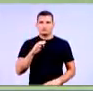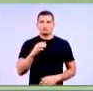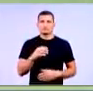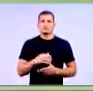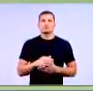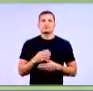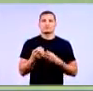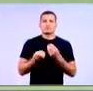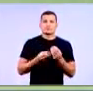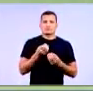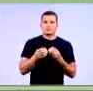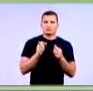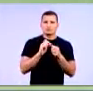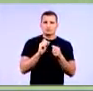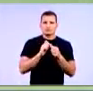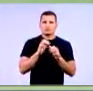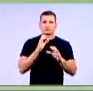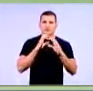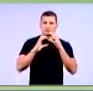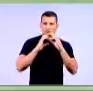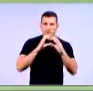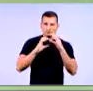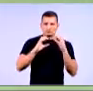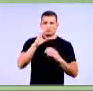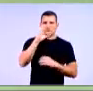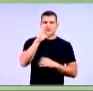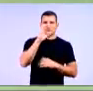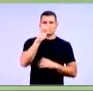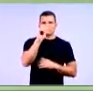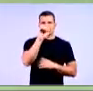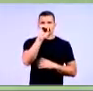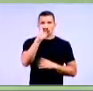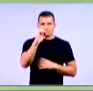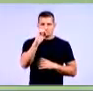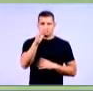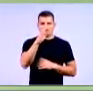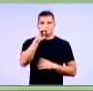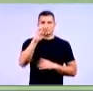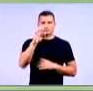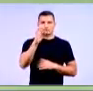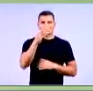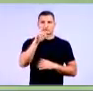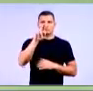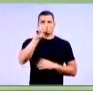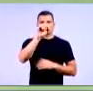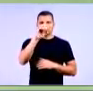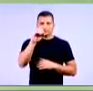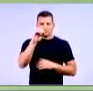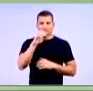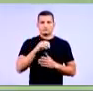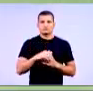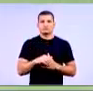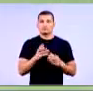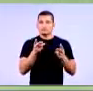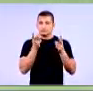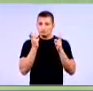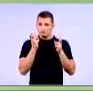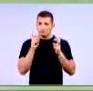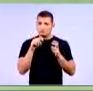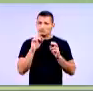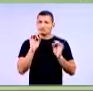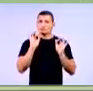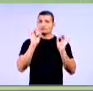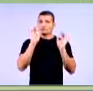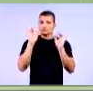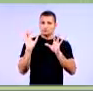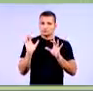formas de fazer a comunicação entre os casos de uso. Percebam que é uma excepcionalidade.